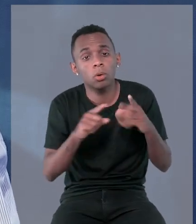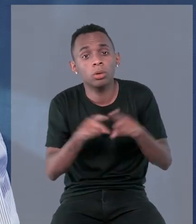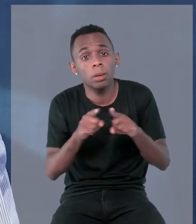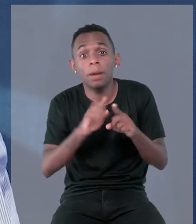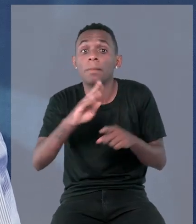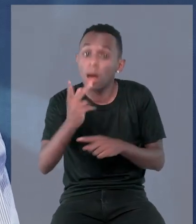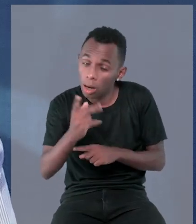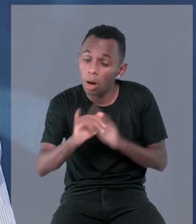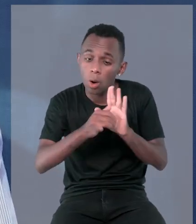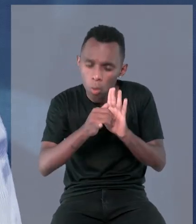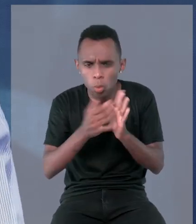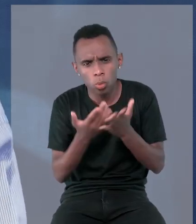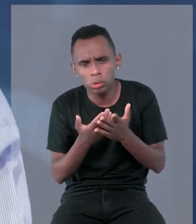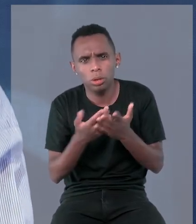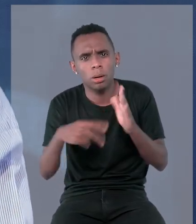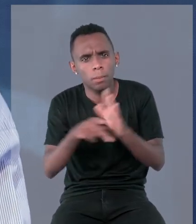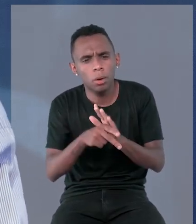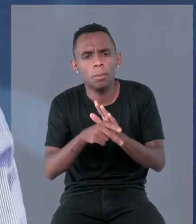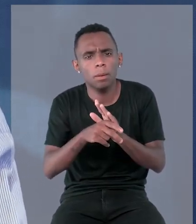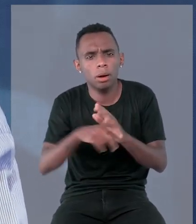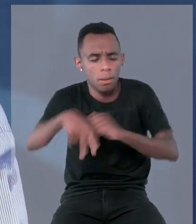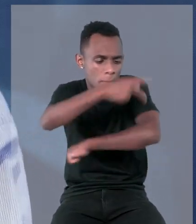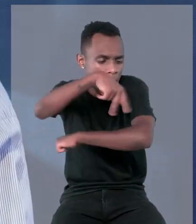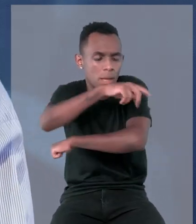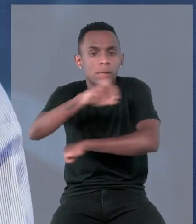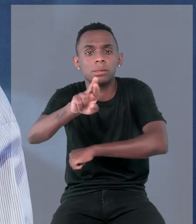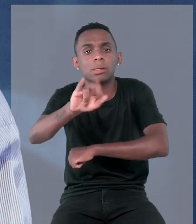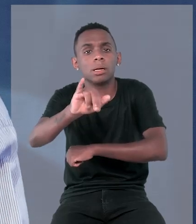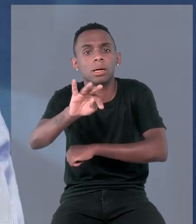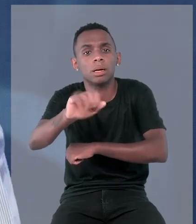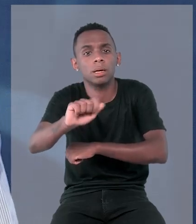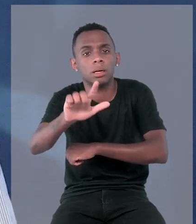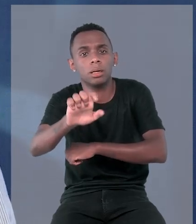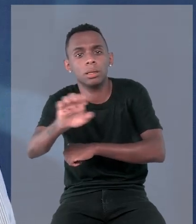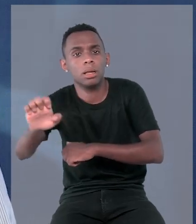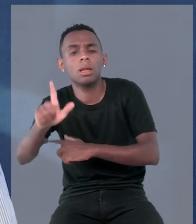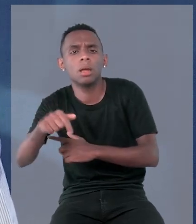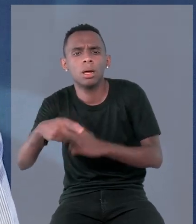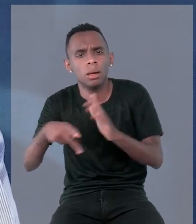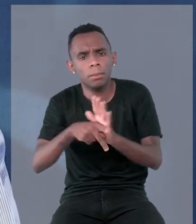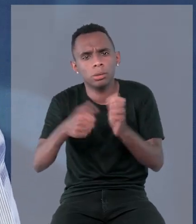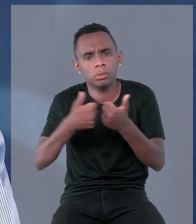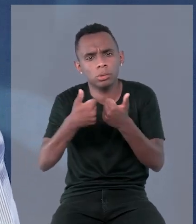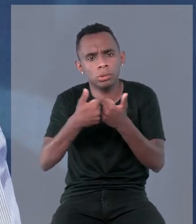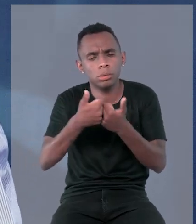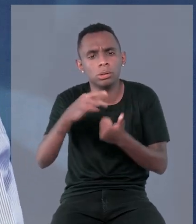passa em Belo Horizonte, eu até não conheço a Praça Rita Lee, ali perto da Tancredo Neves, em